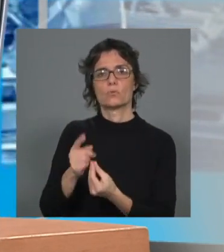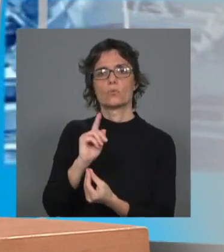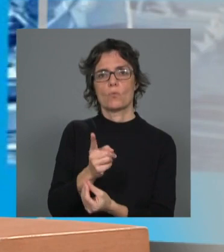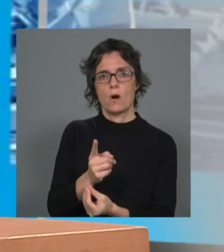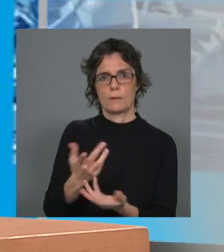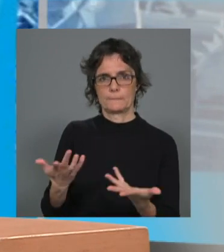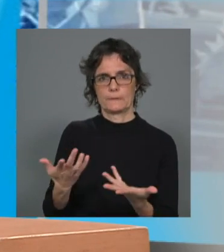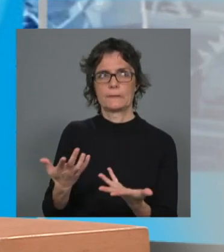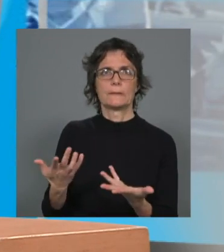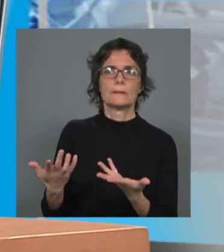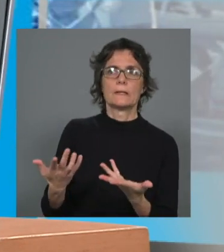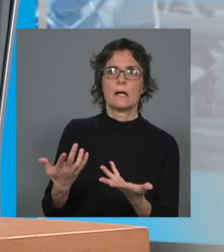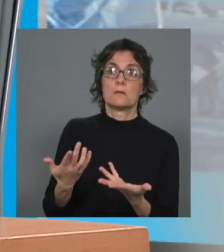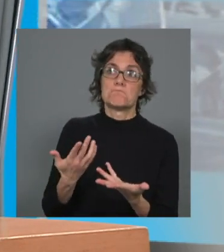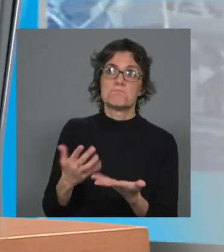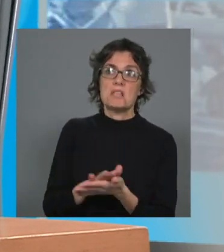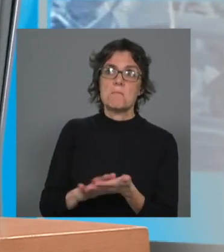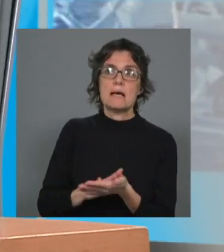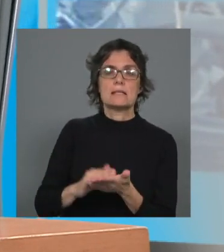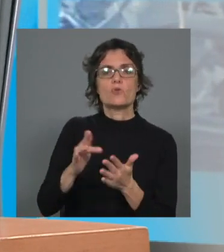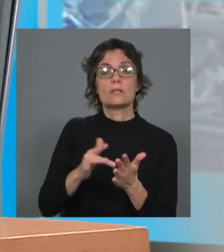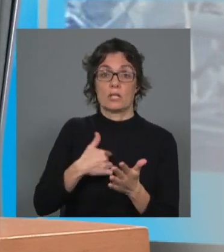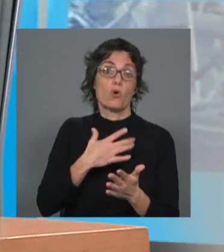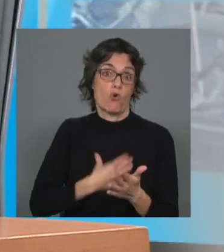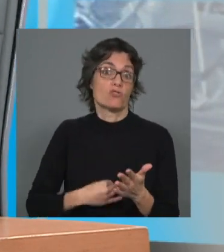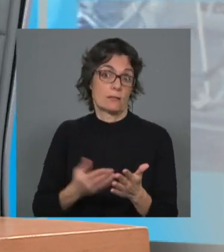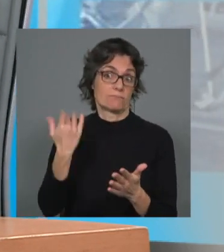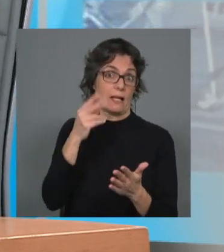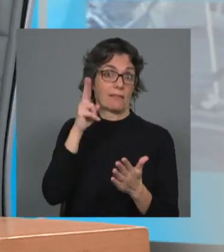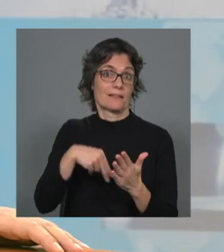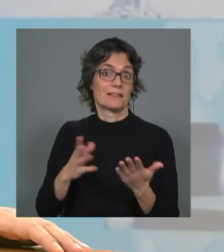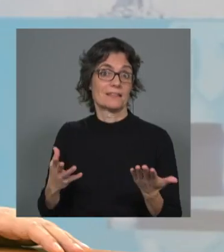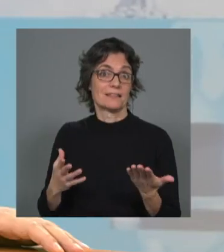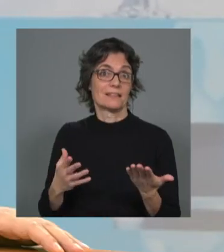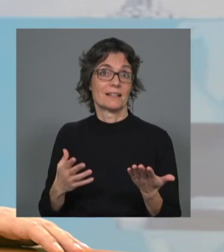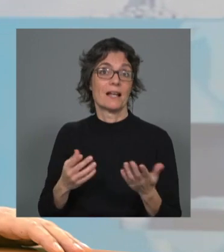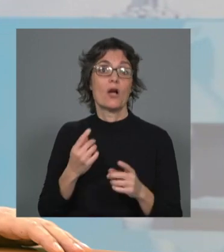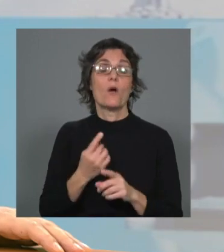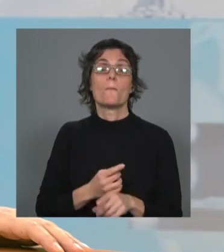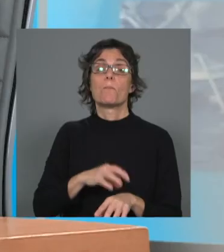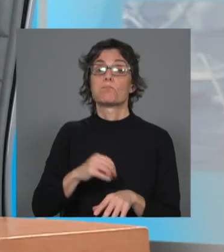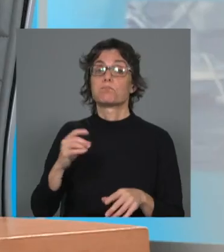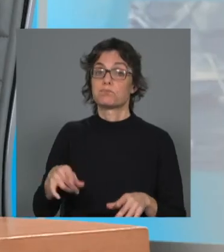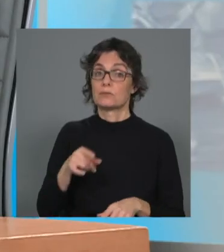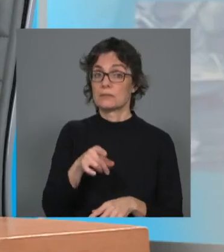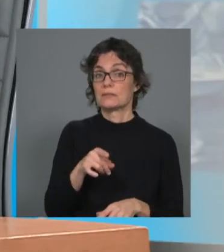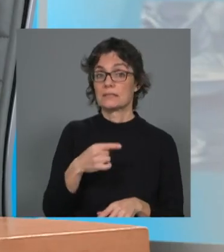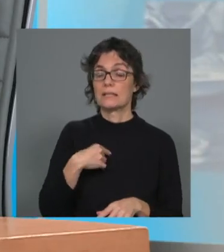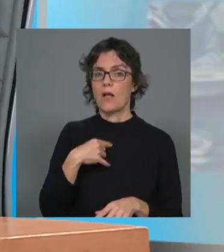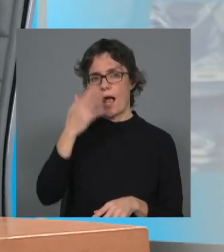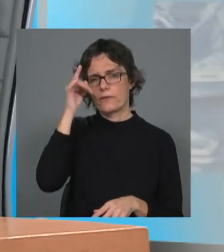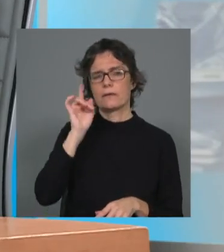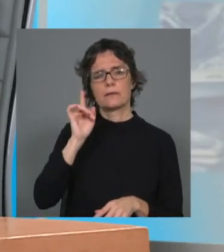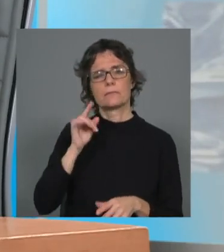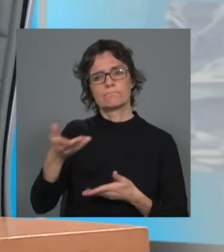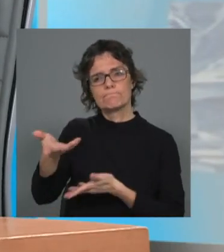fundo, olha, para lhe dizer a verdade, são todos livros que eu gostei muito de ler. E como tal, achei que era importante também partilhar